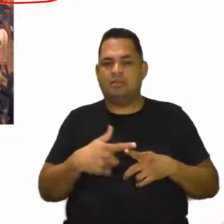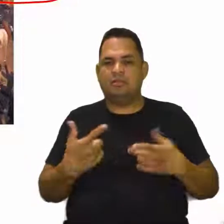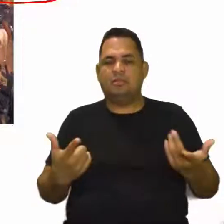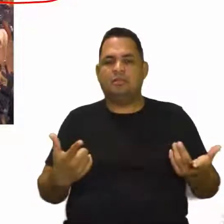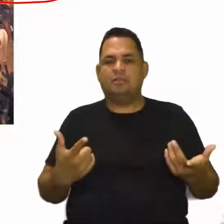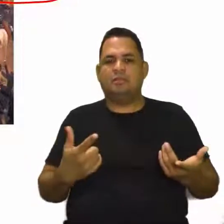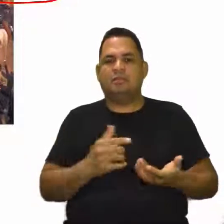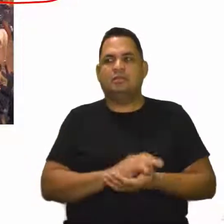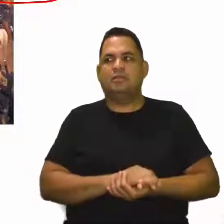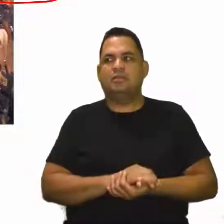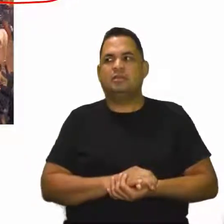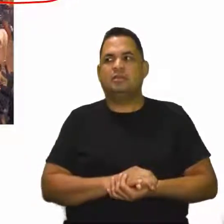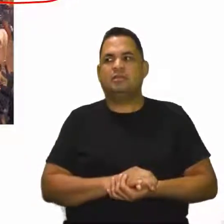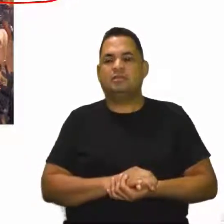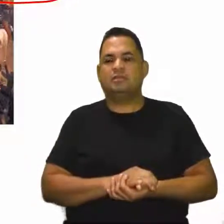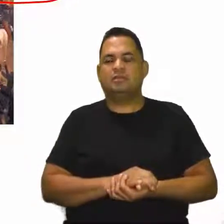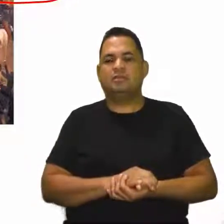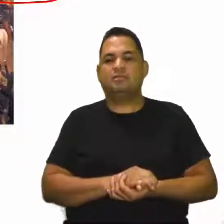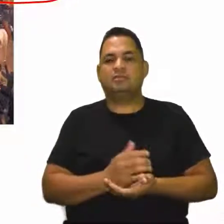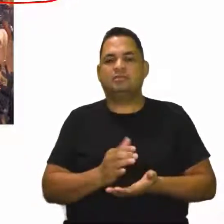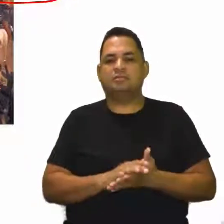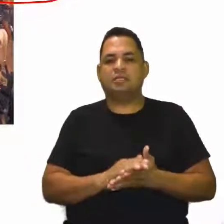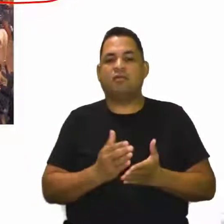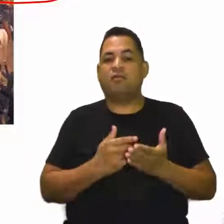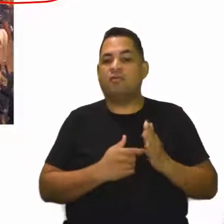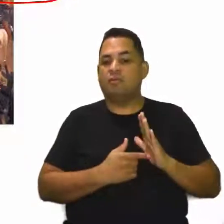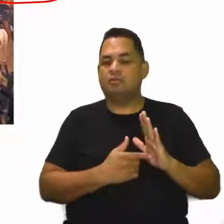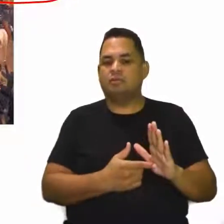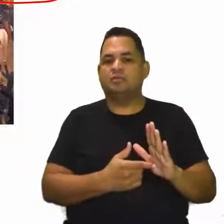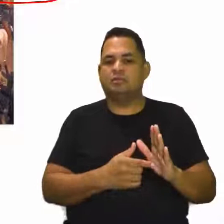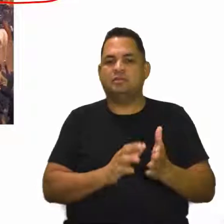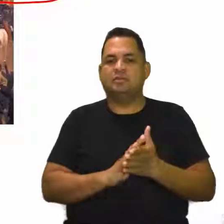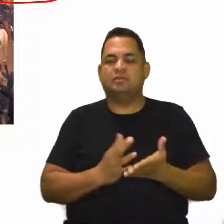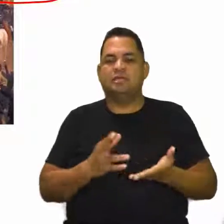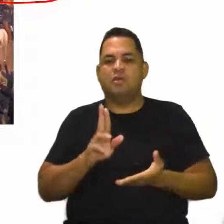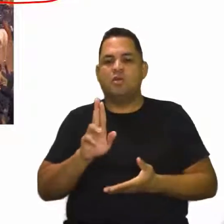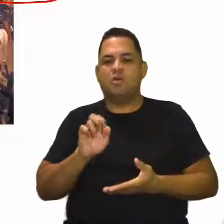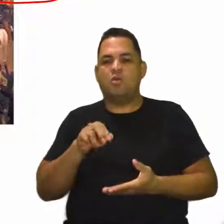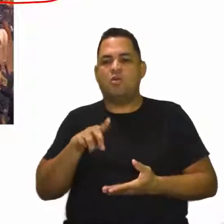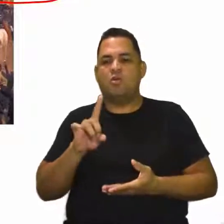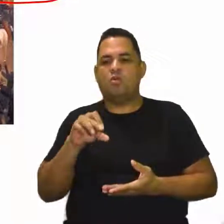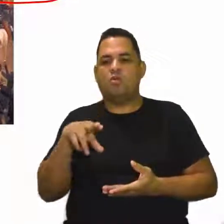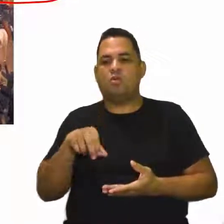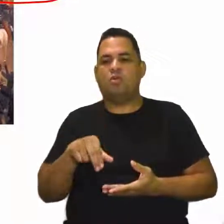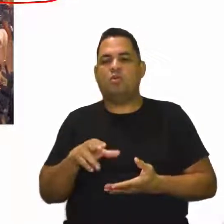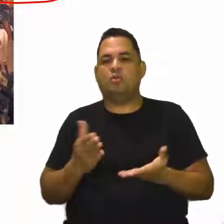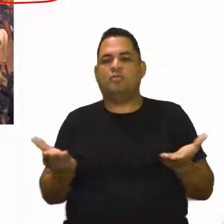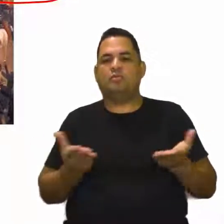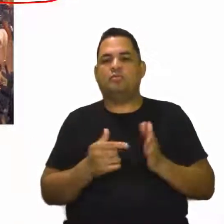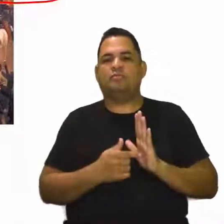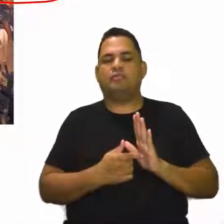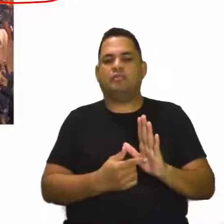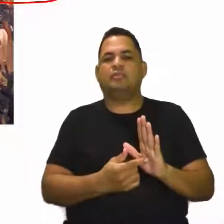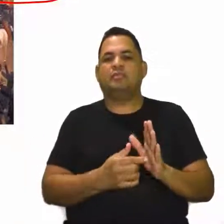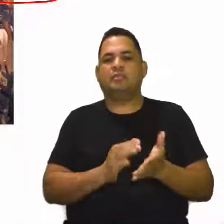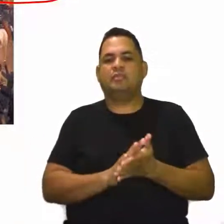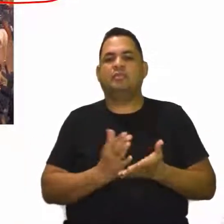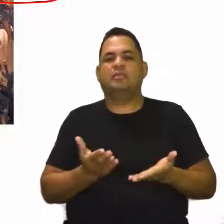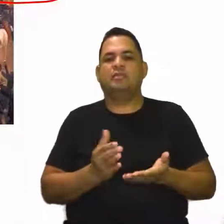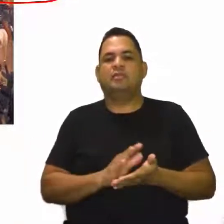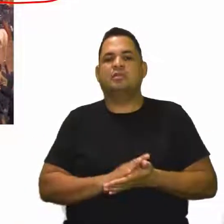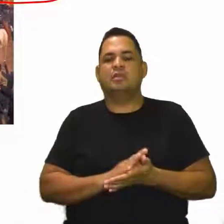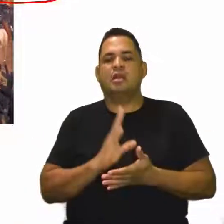né? Mas, enfim, eu só vou mostrar para vocês aqui o Rondon, tá? Eu vou prometer que na próxima eu mostro. O Rondon era